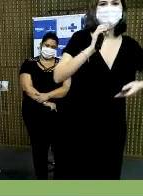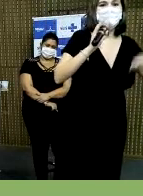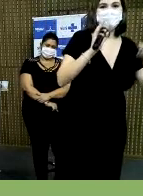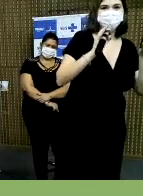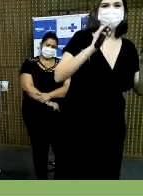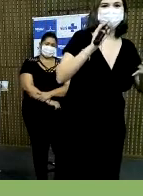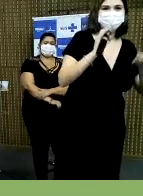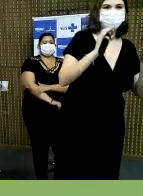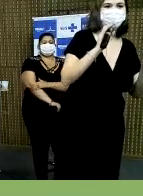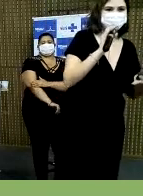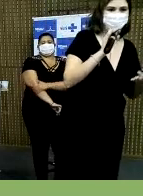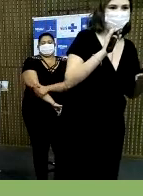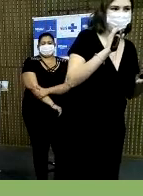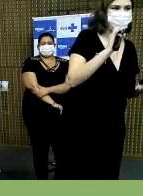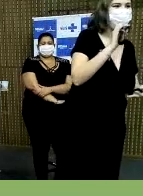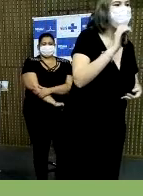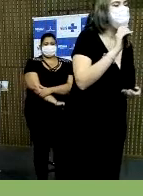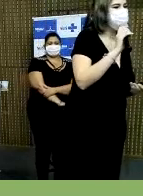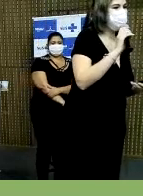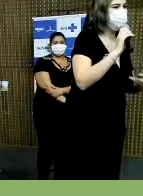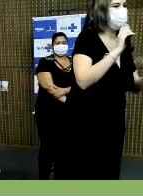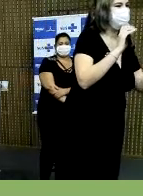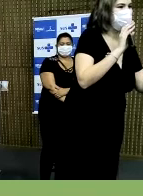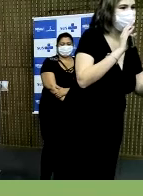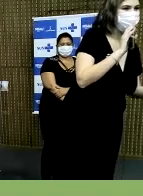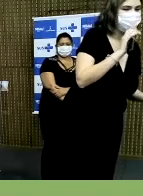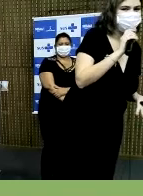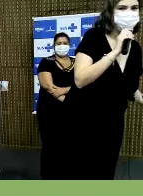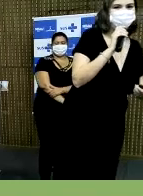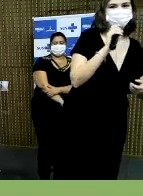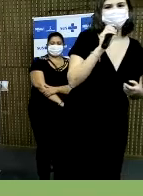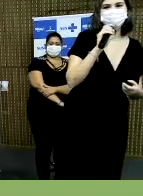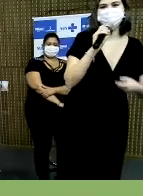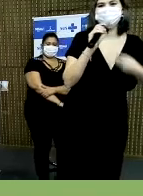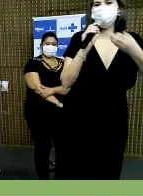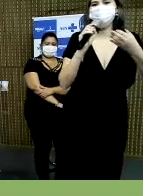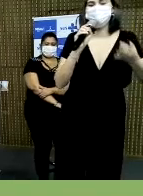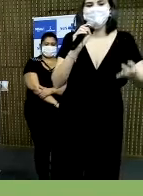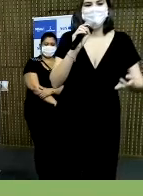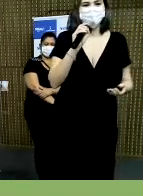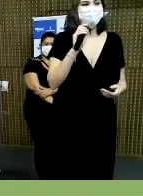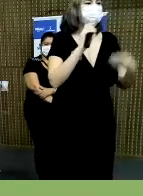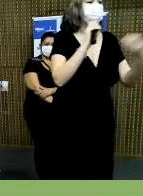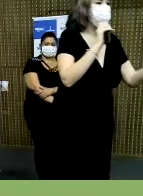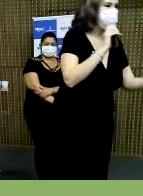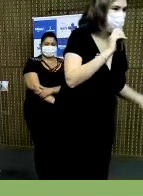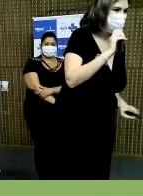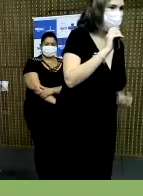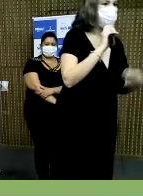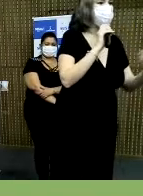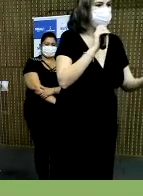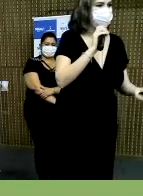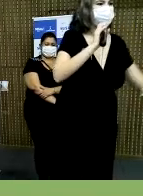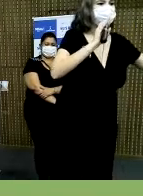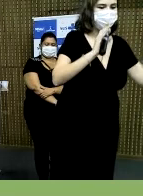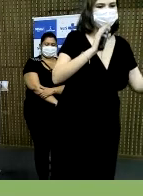anos, a gente já tem essa conversa com o médico, que se a mulher já tem uma vida sexual ativa, já tem um caso de ST,